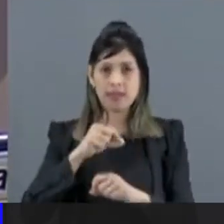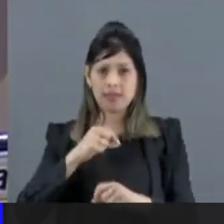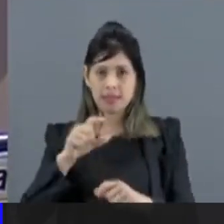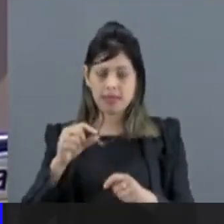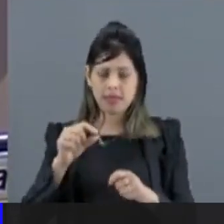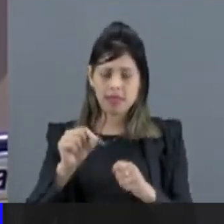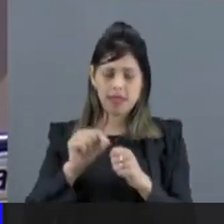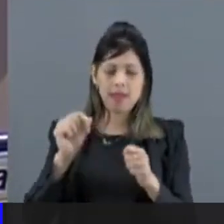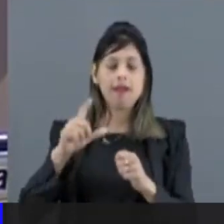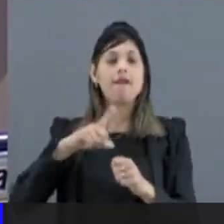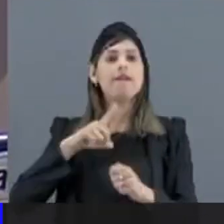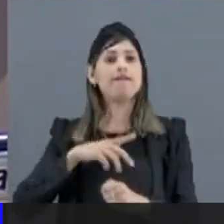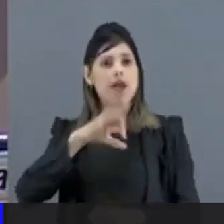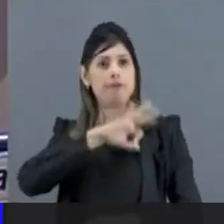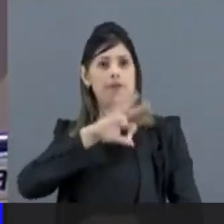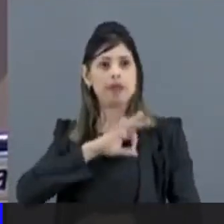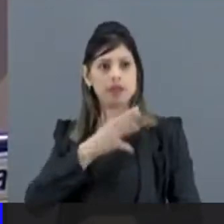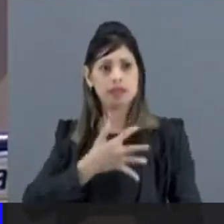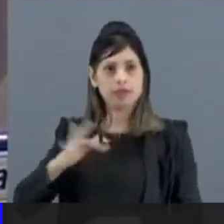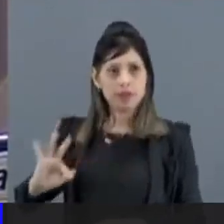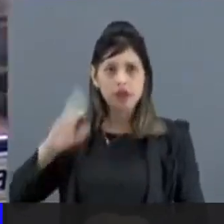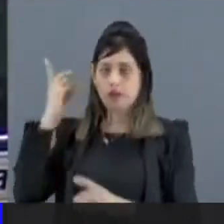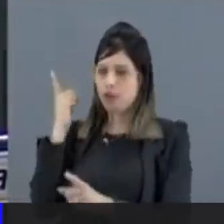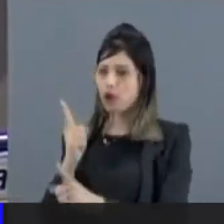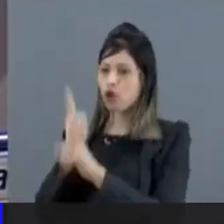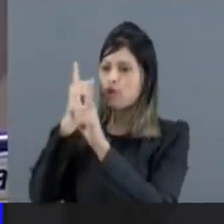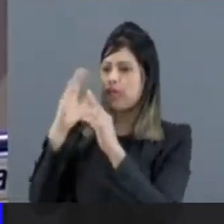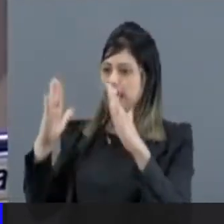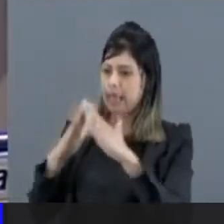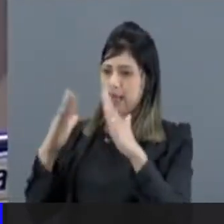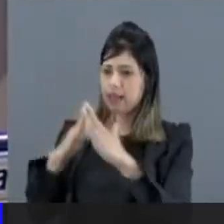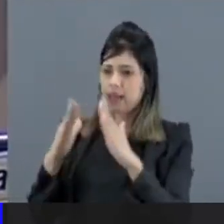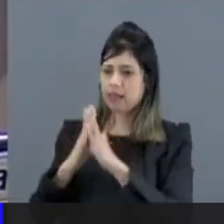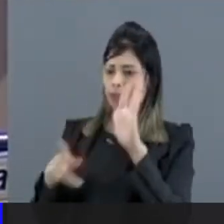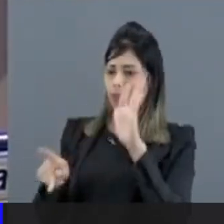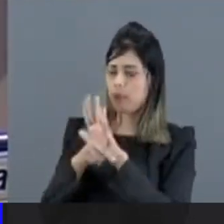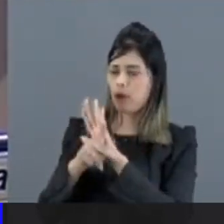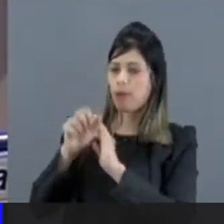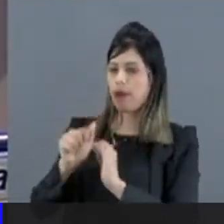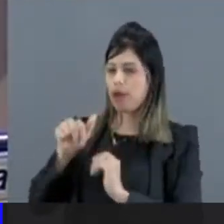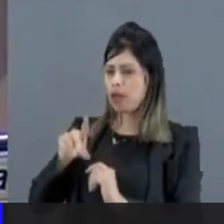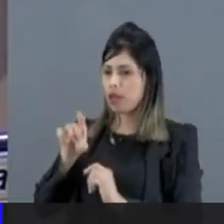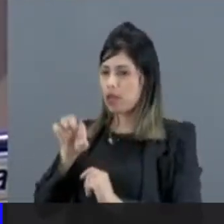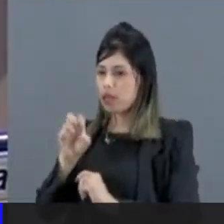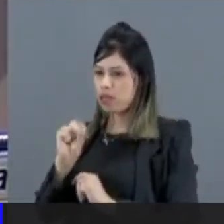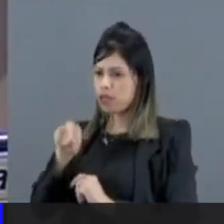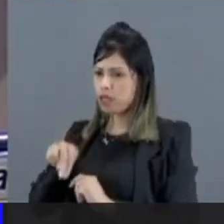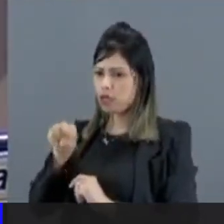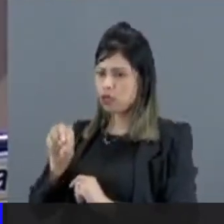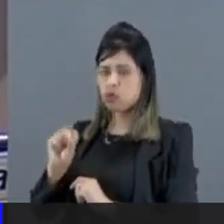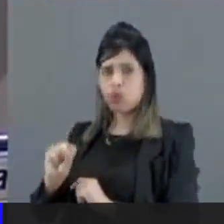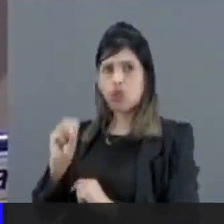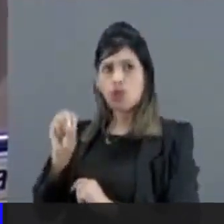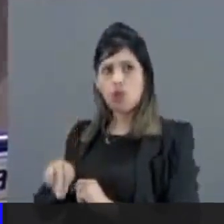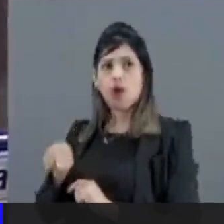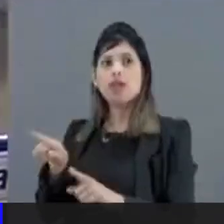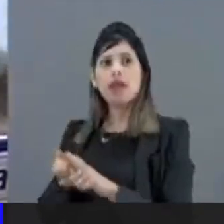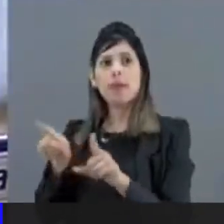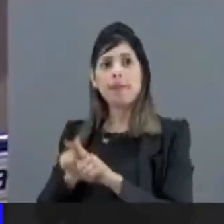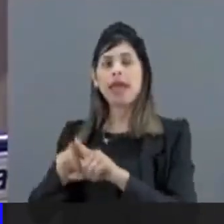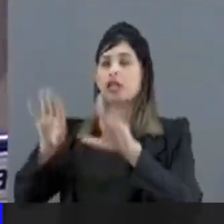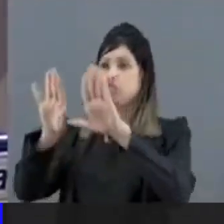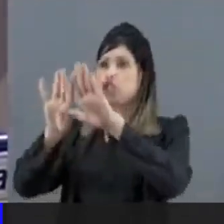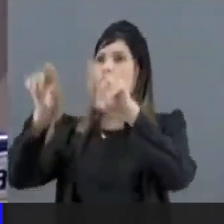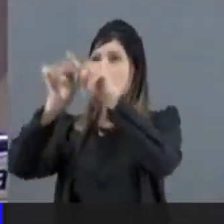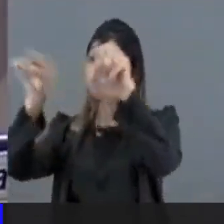Federal foi encontrada uma minuta de golpe em sua residência devidamente posicionada em móvel de um dos cômodos armário dentro de